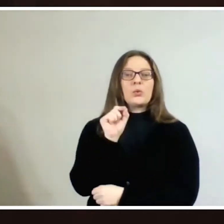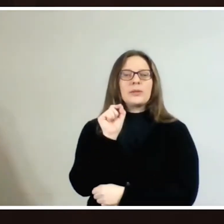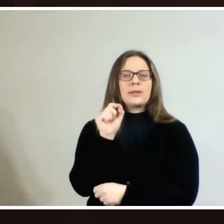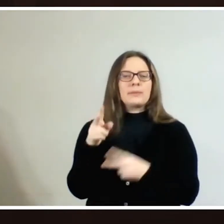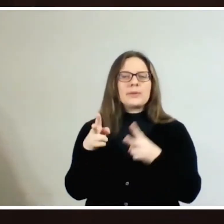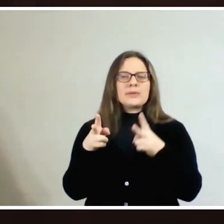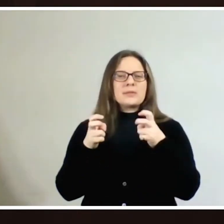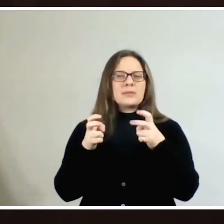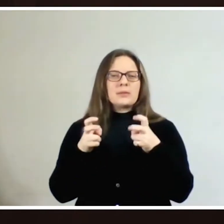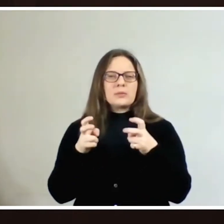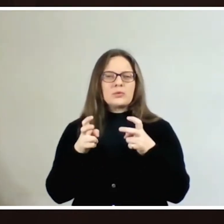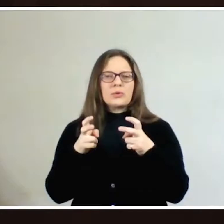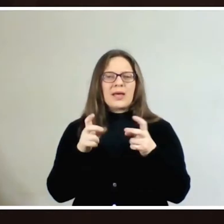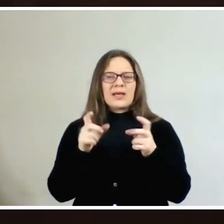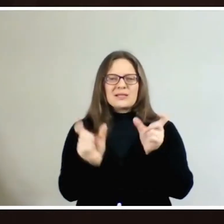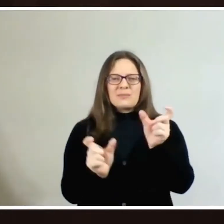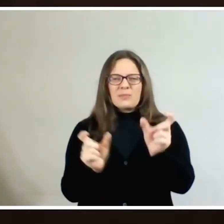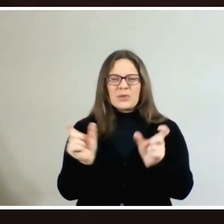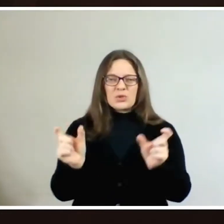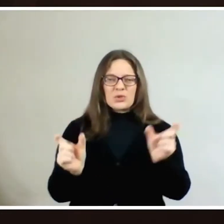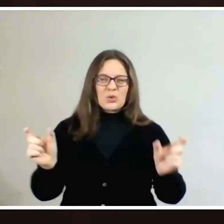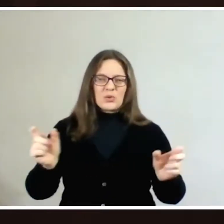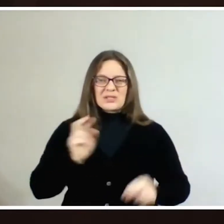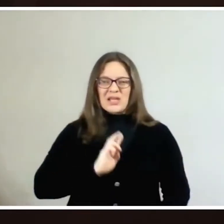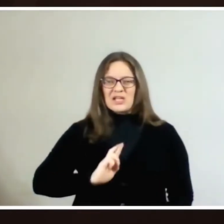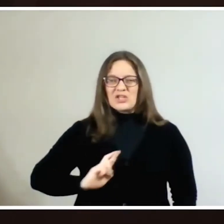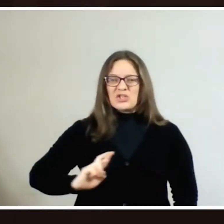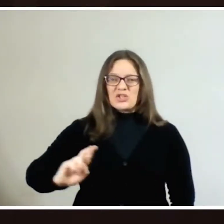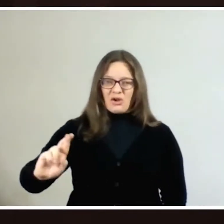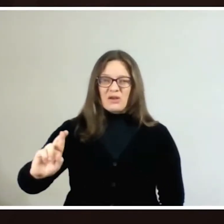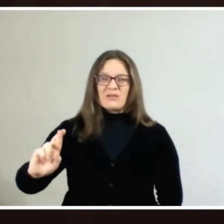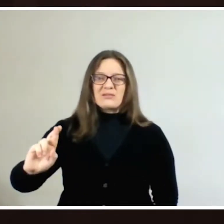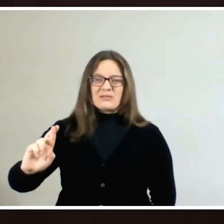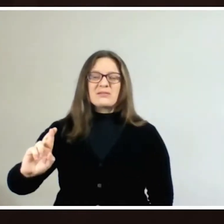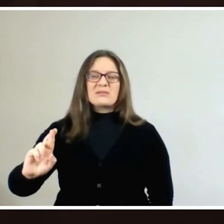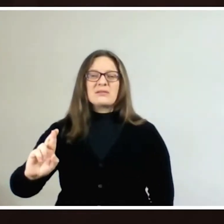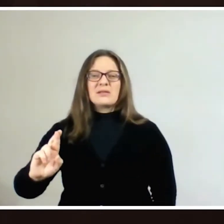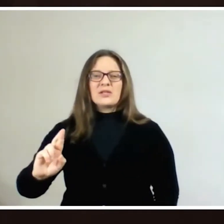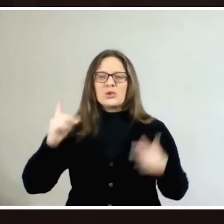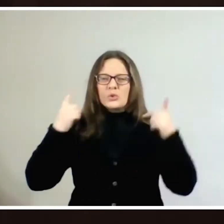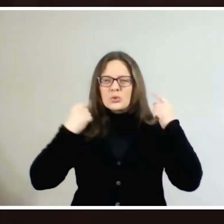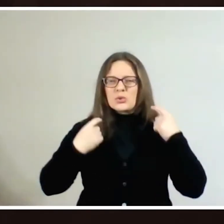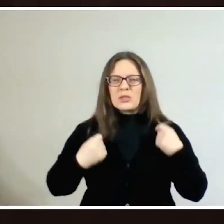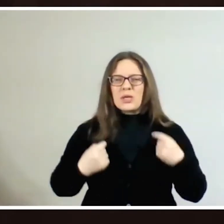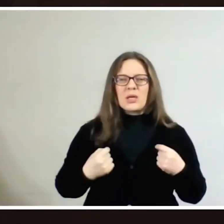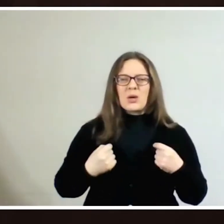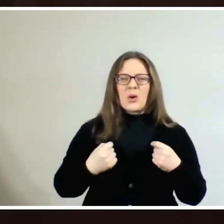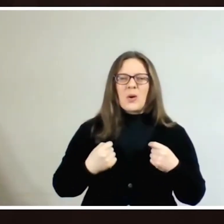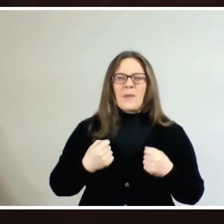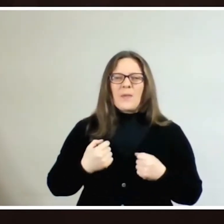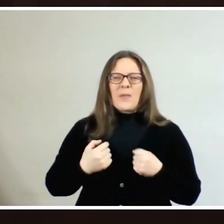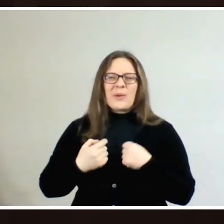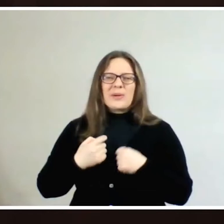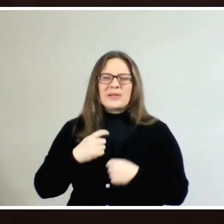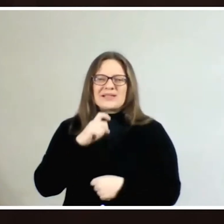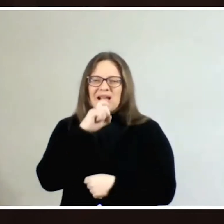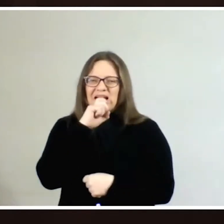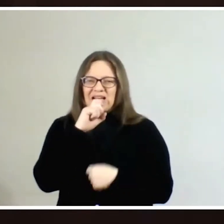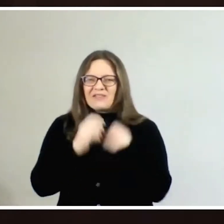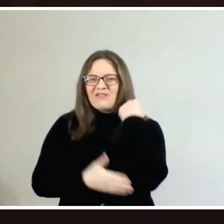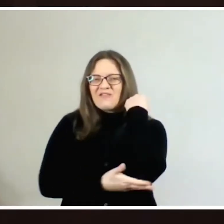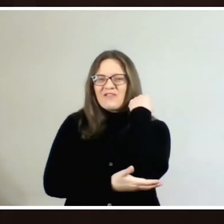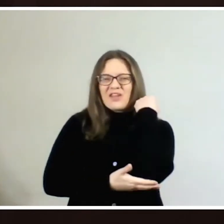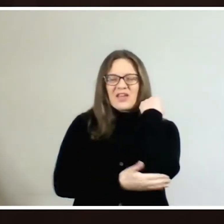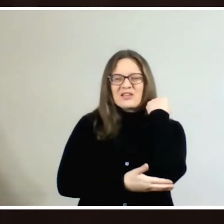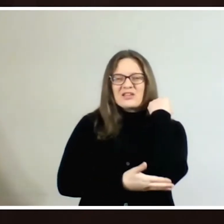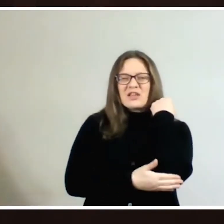iniciaram uma perseguição e também por inveja passaram a pregar o outro evangelho que Paulo falava